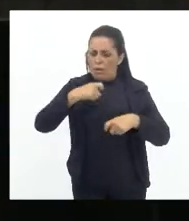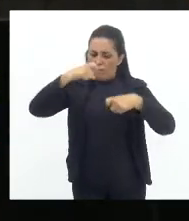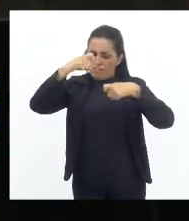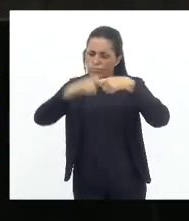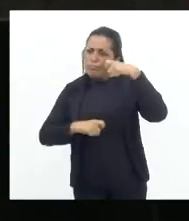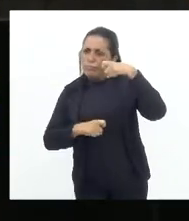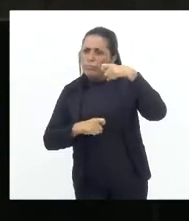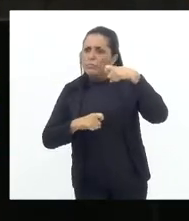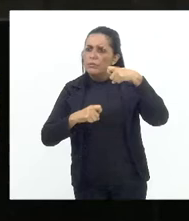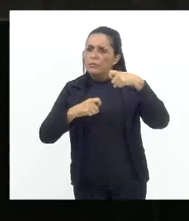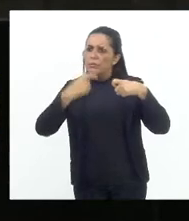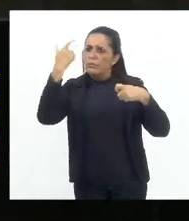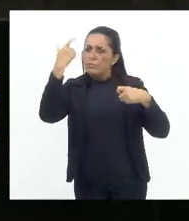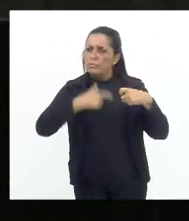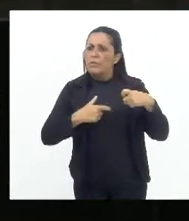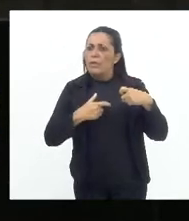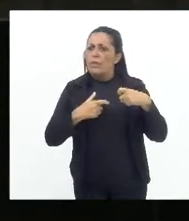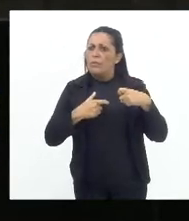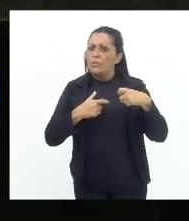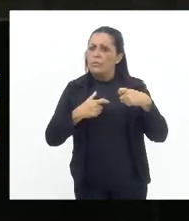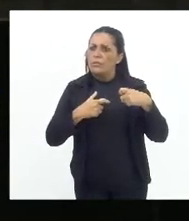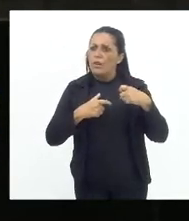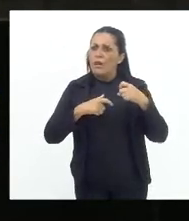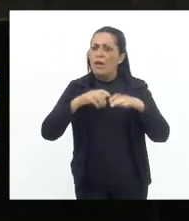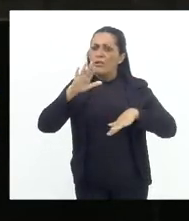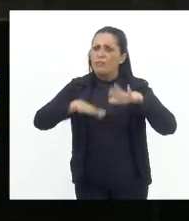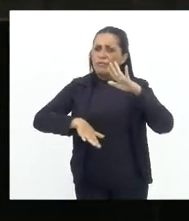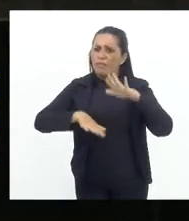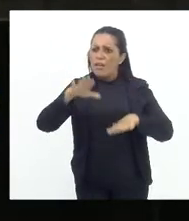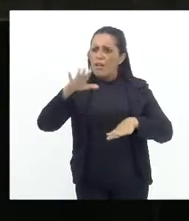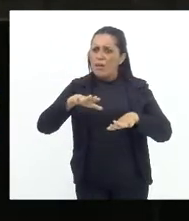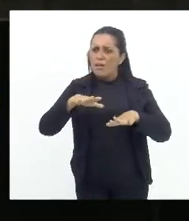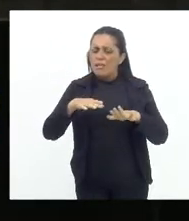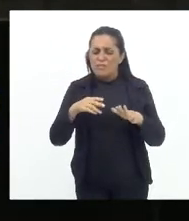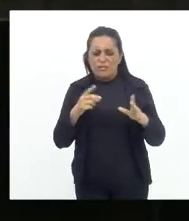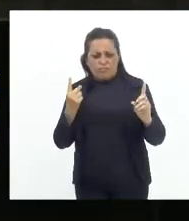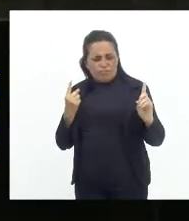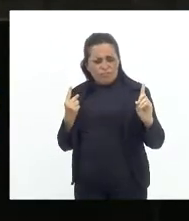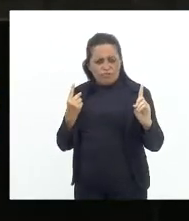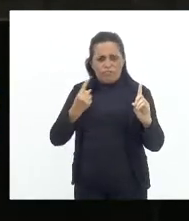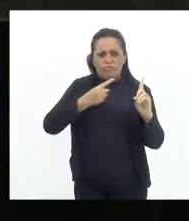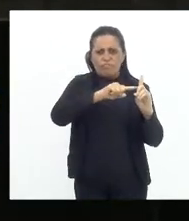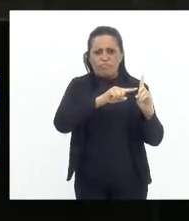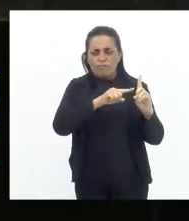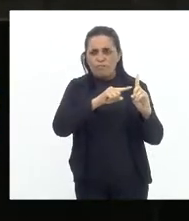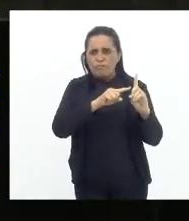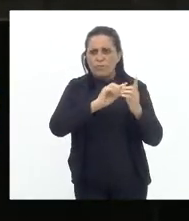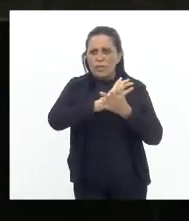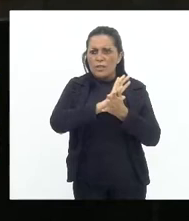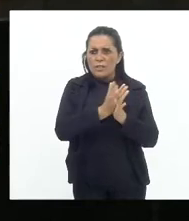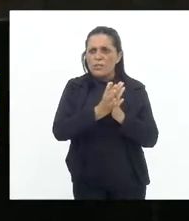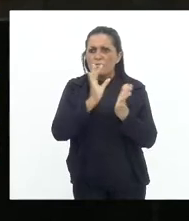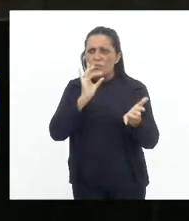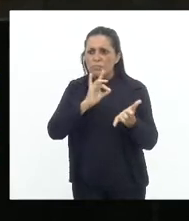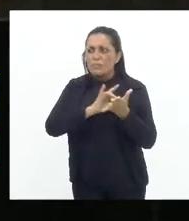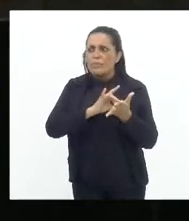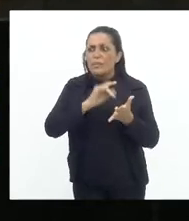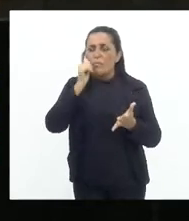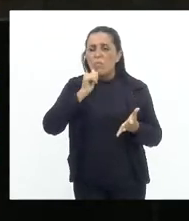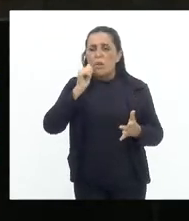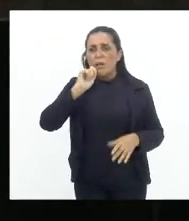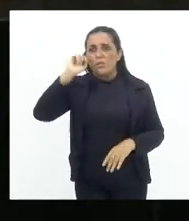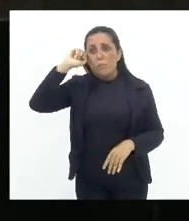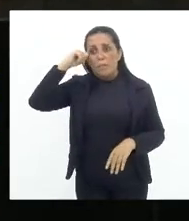violentadas de sermos é muitas vezes vítimas do racismo concreto por sermos mulheres